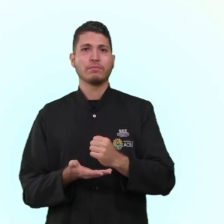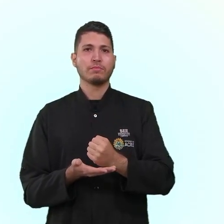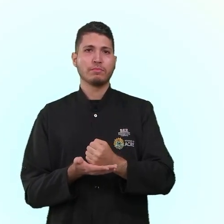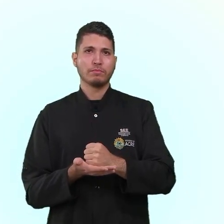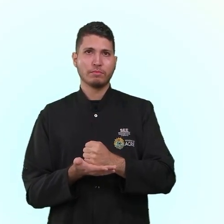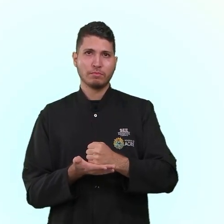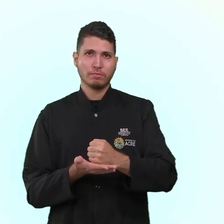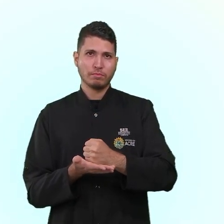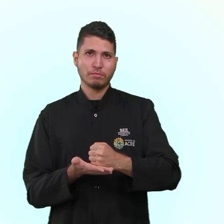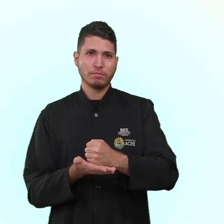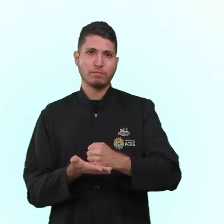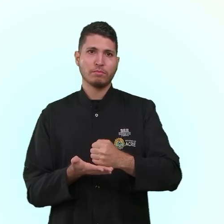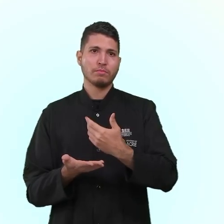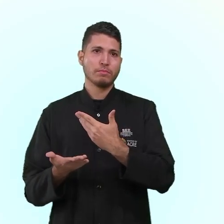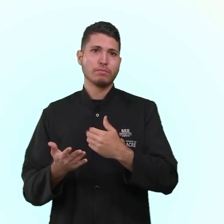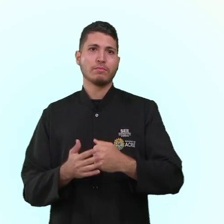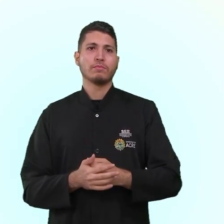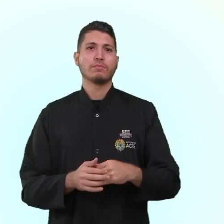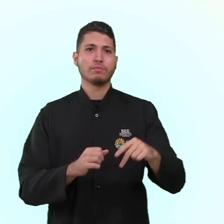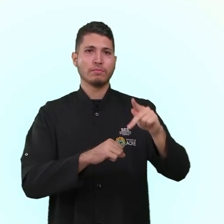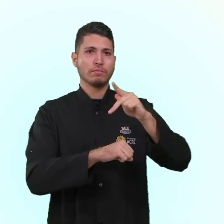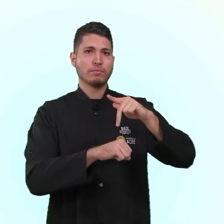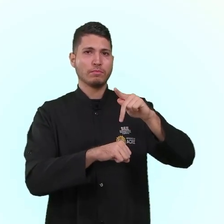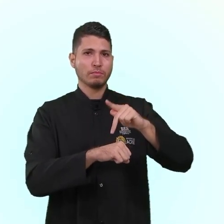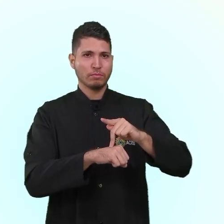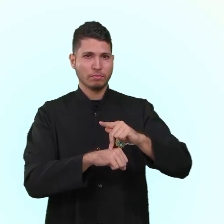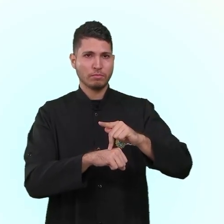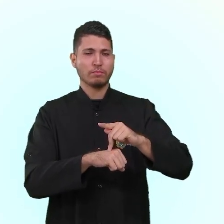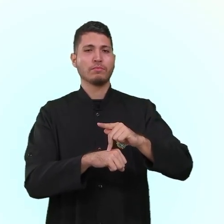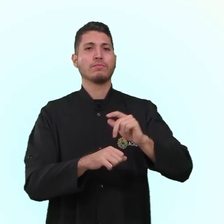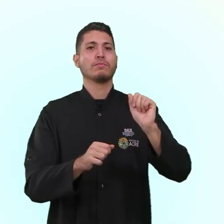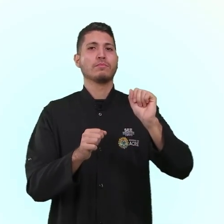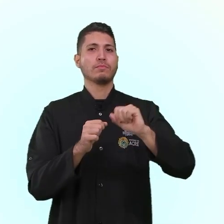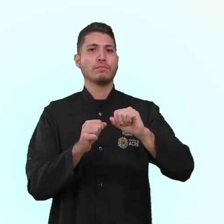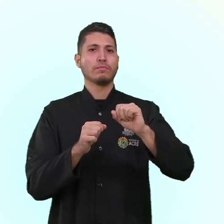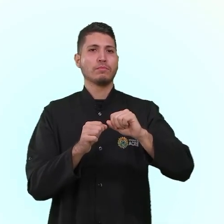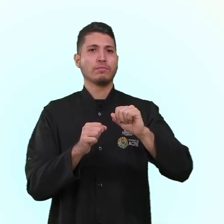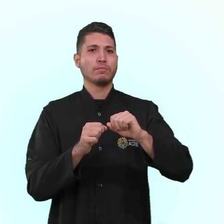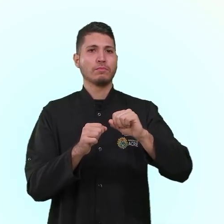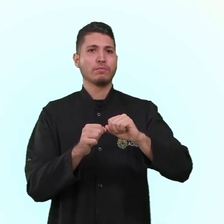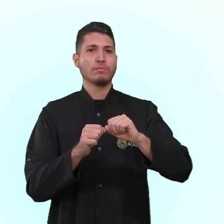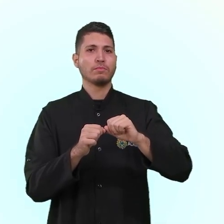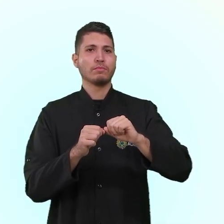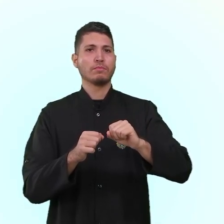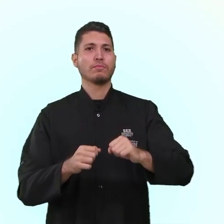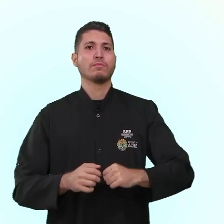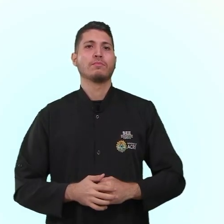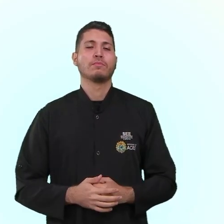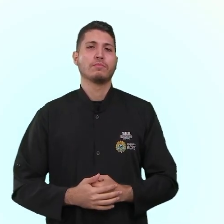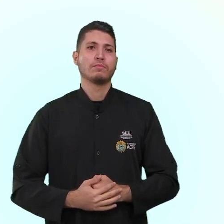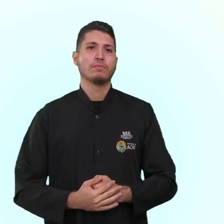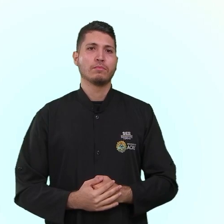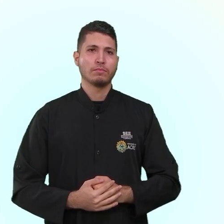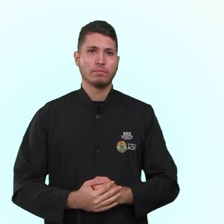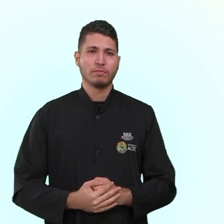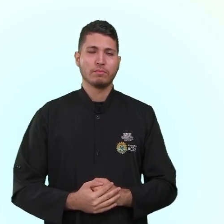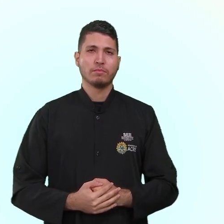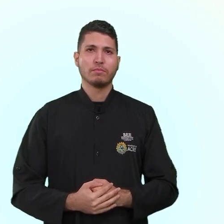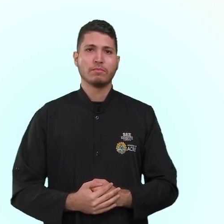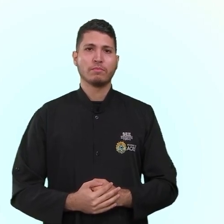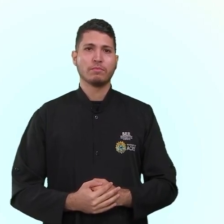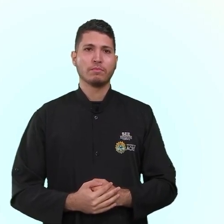produtores, tá? Ou seja, os países que produzem a tecnologia. Está representado na primeira